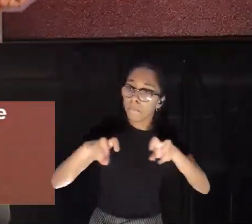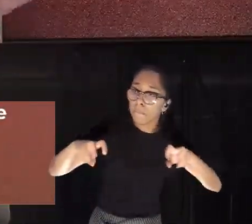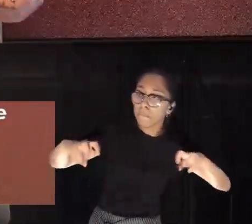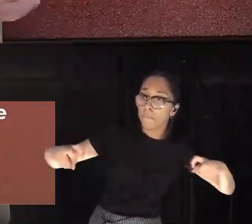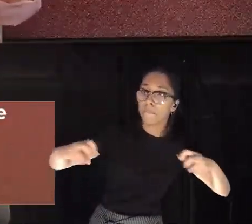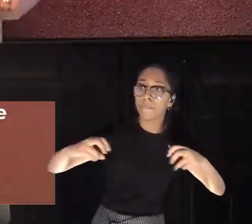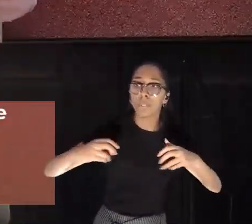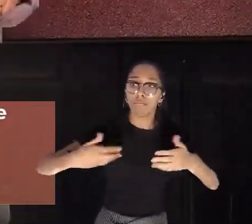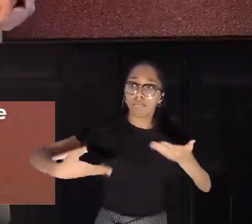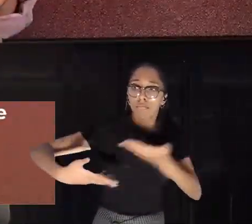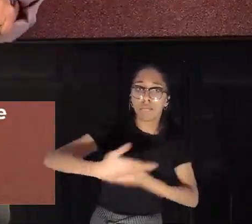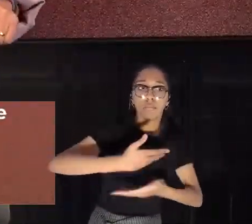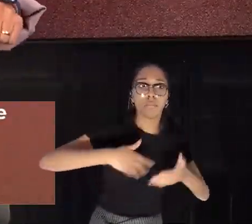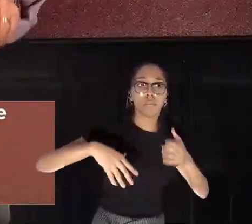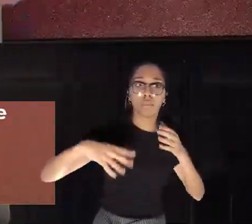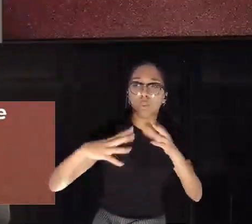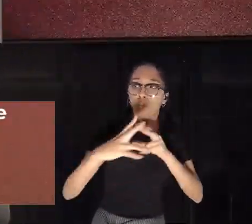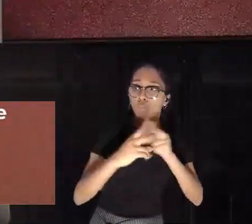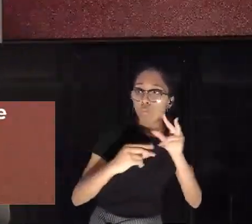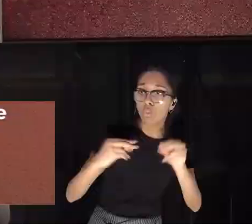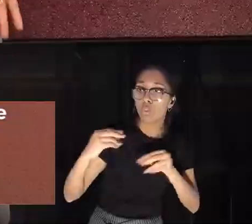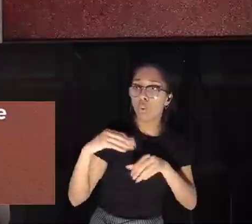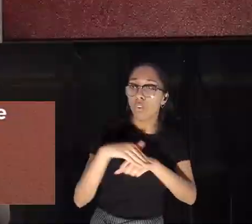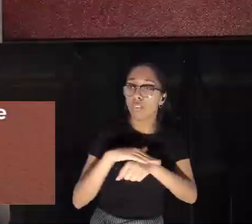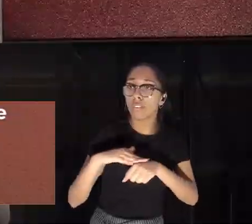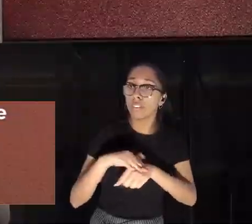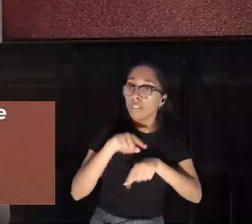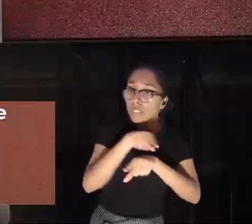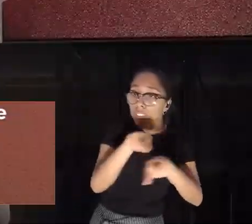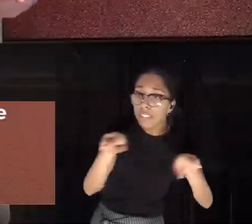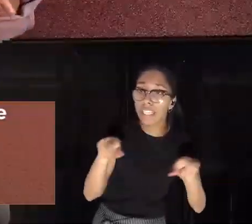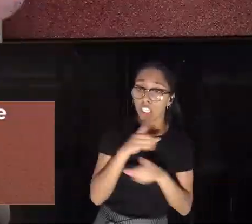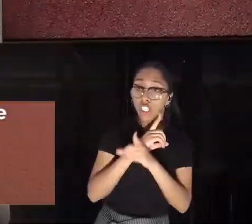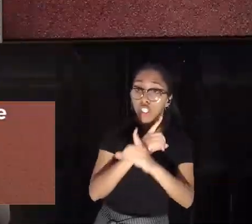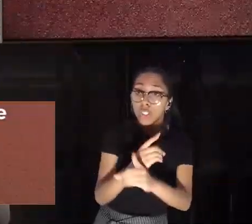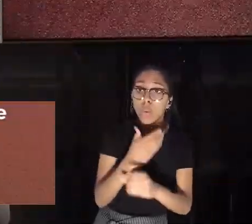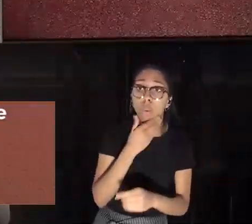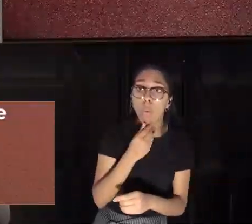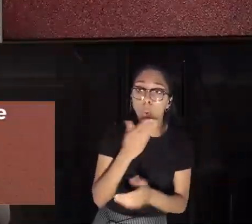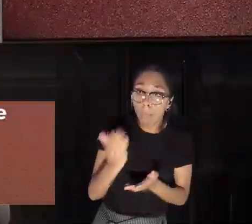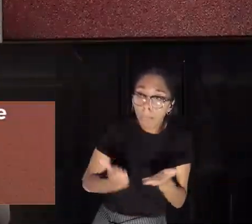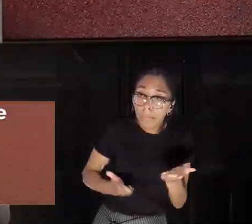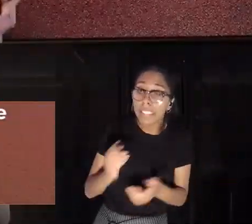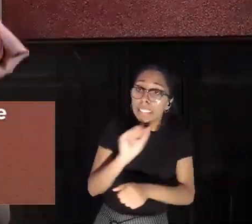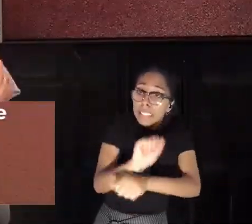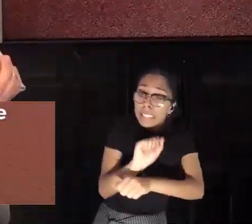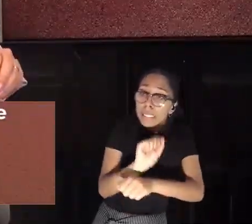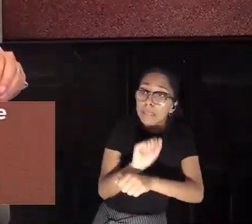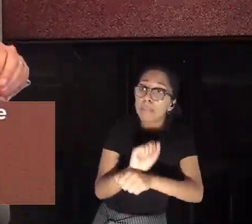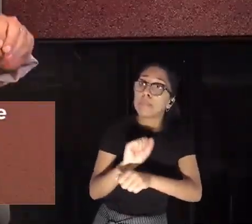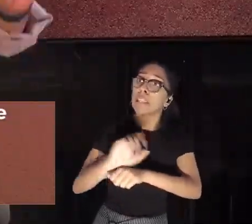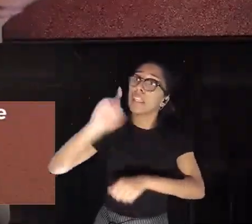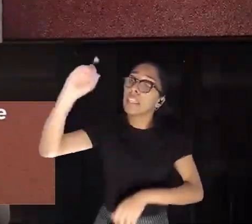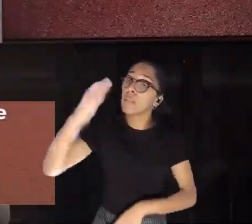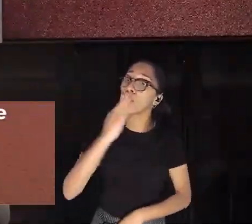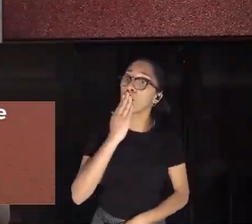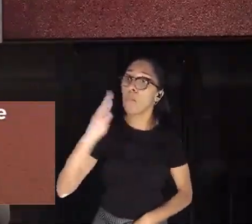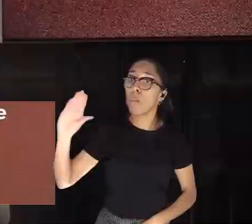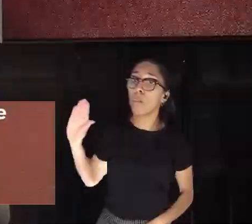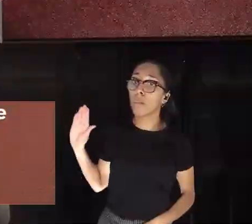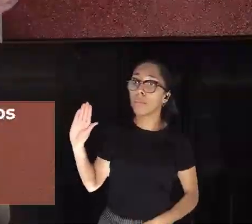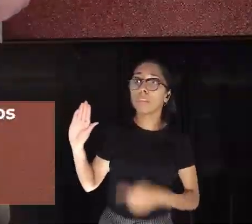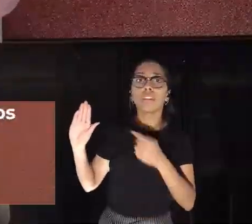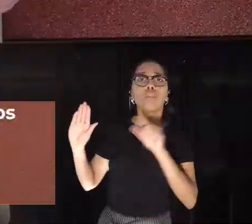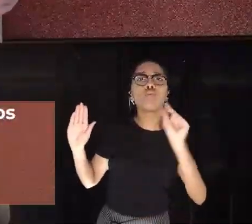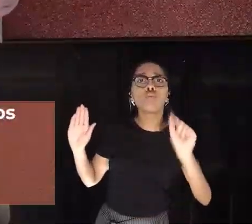Não saiam de Jerusalém, mas esperem pela promessa de meu Pai, da qual falei a vocês. Qual é a promessa?